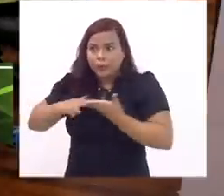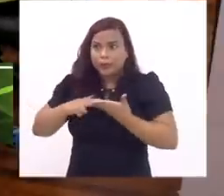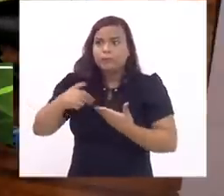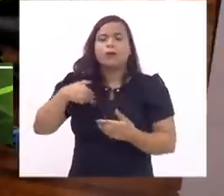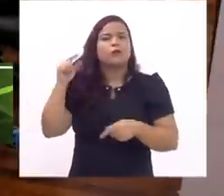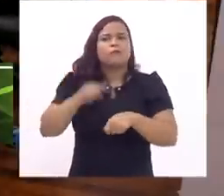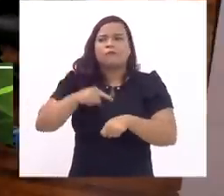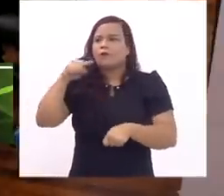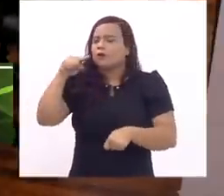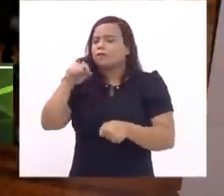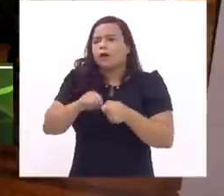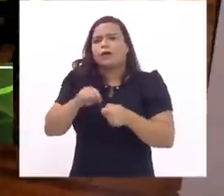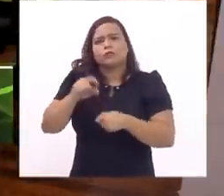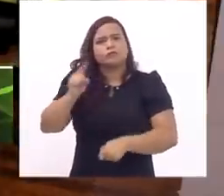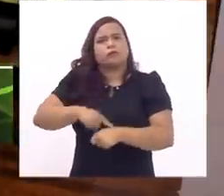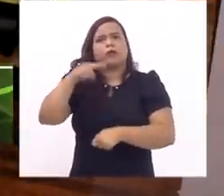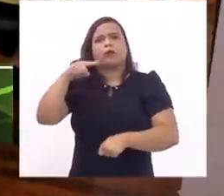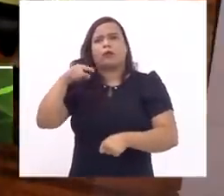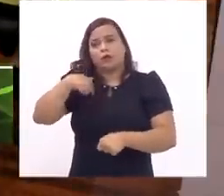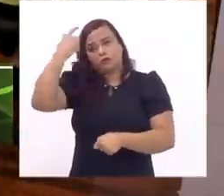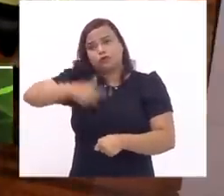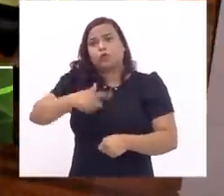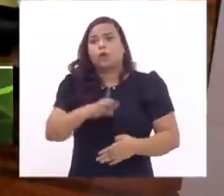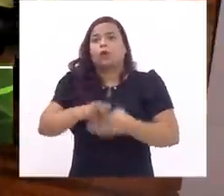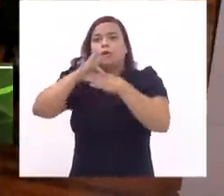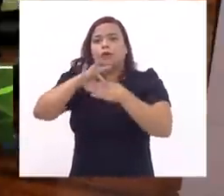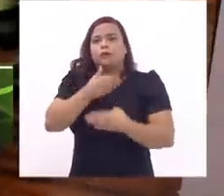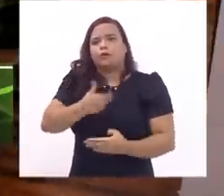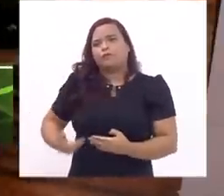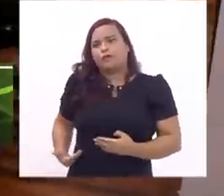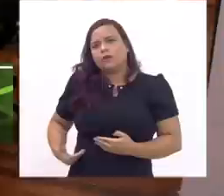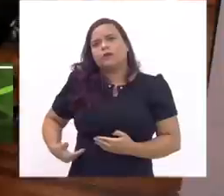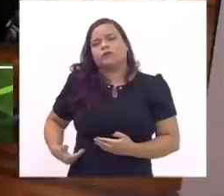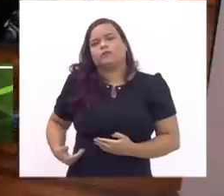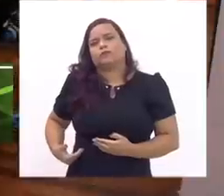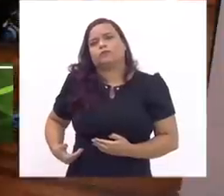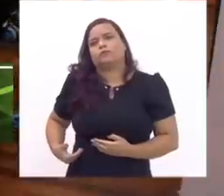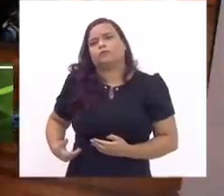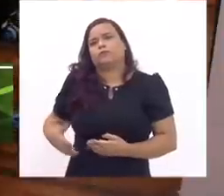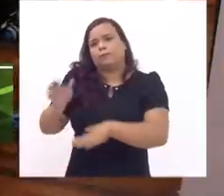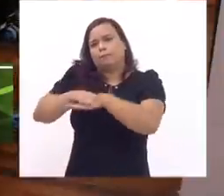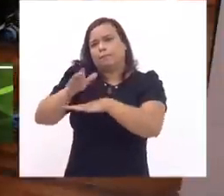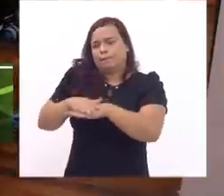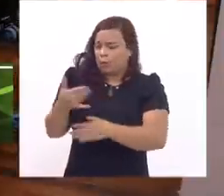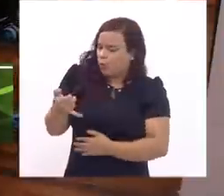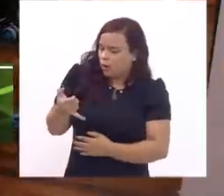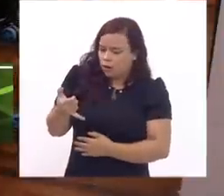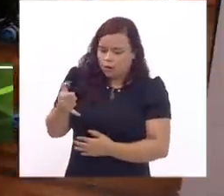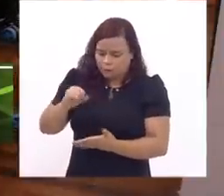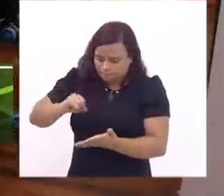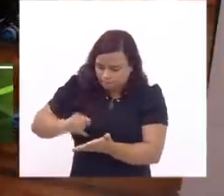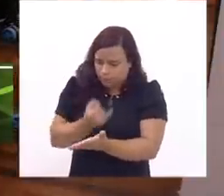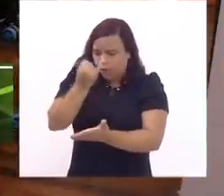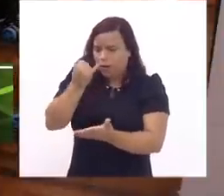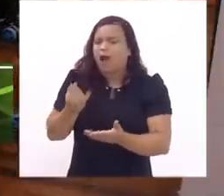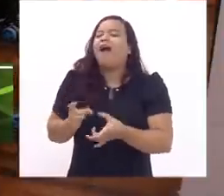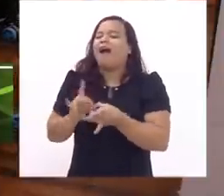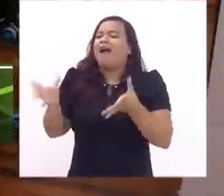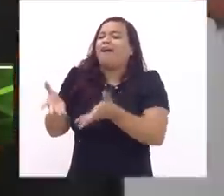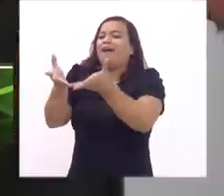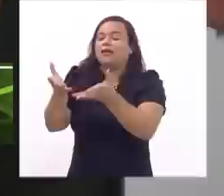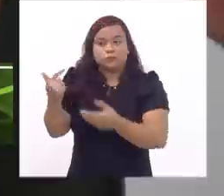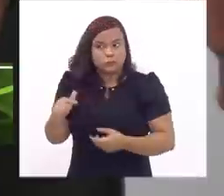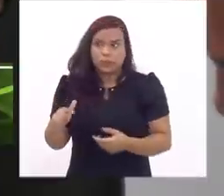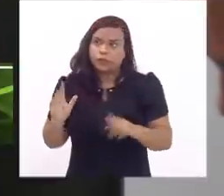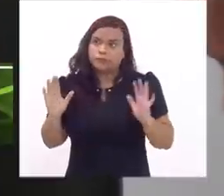Às vezes, infelizmente, sou o líder do governo e não o detentor da caneta da pasta. Agora, eu estou dando uma prova aqui,